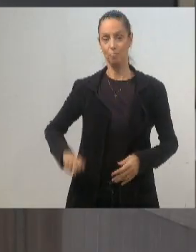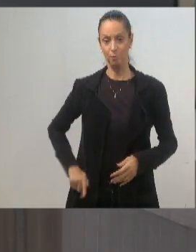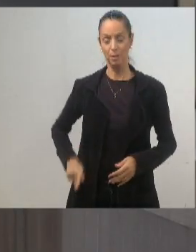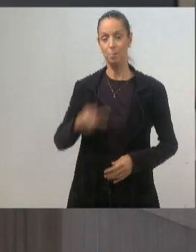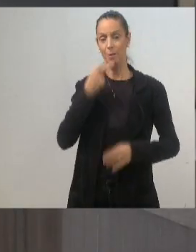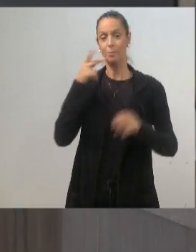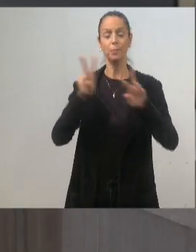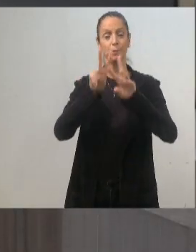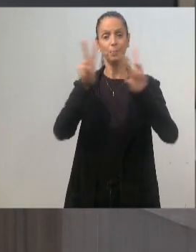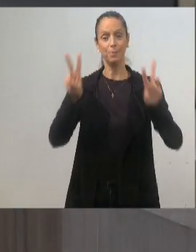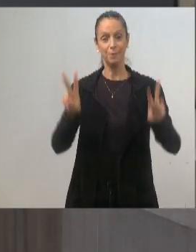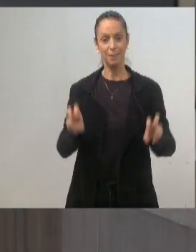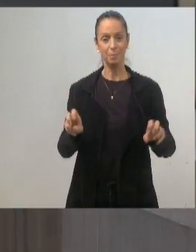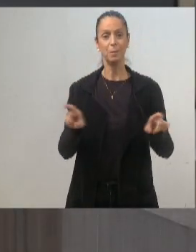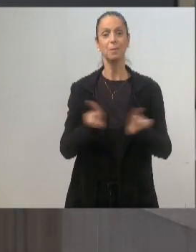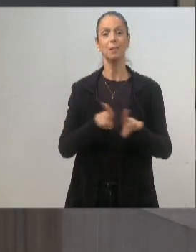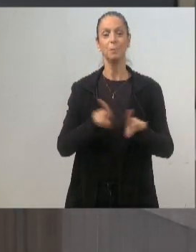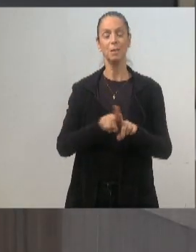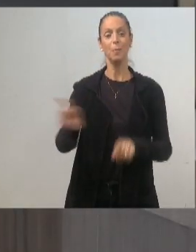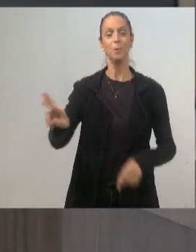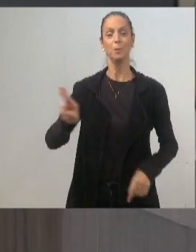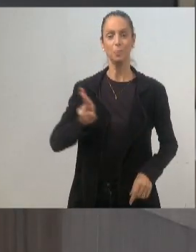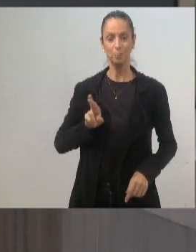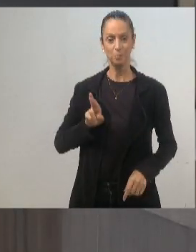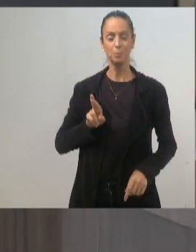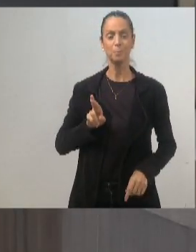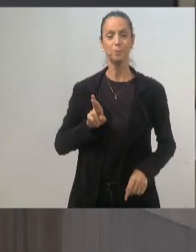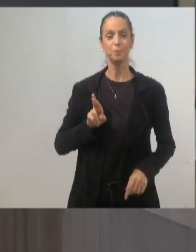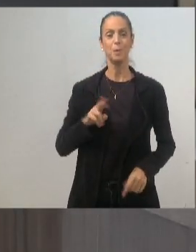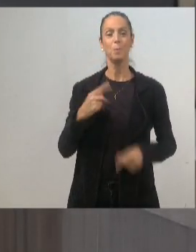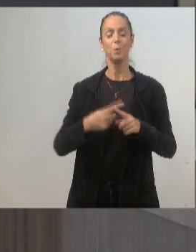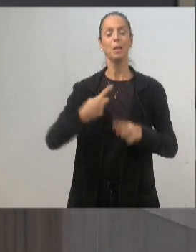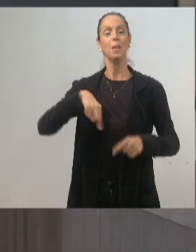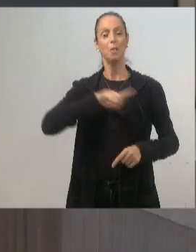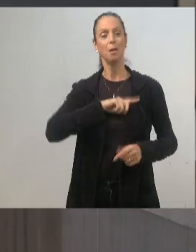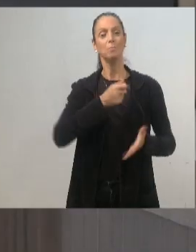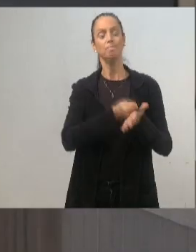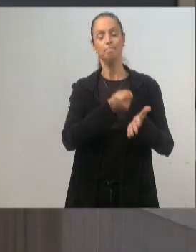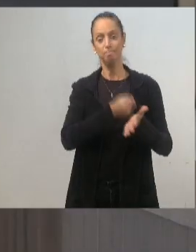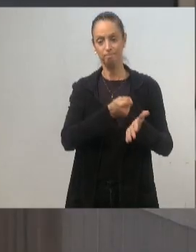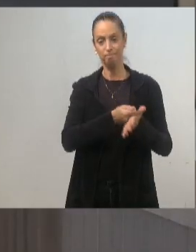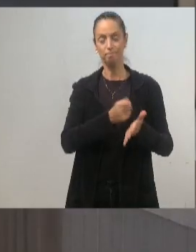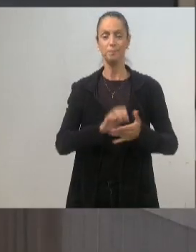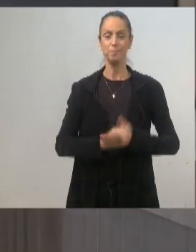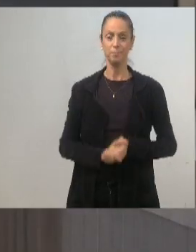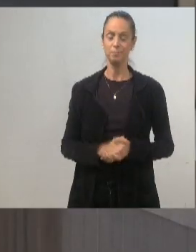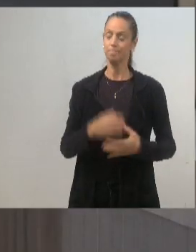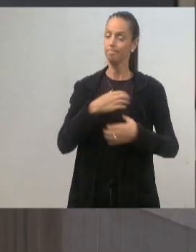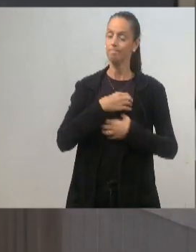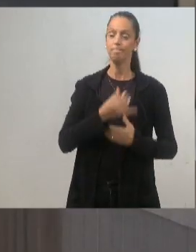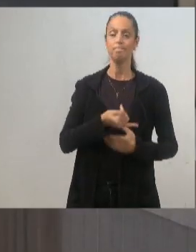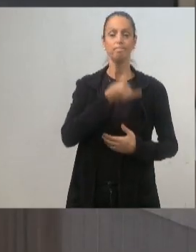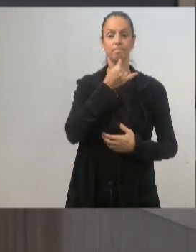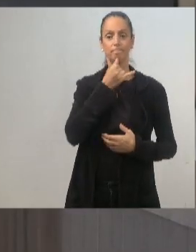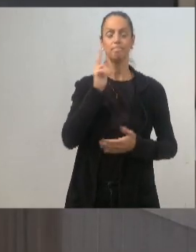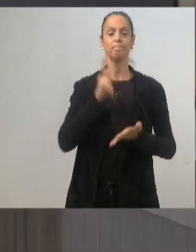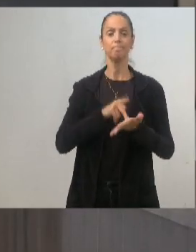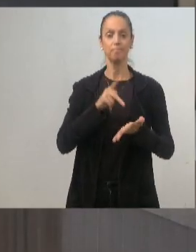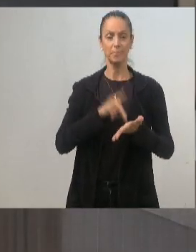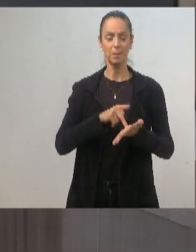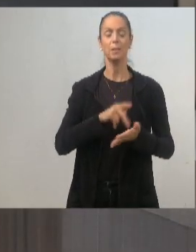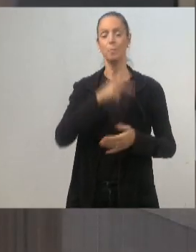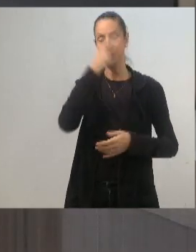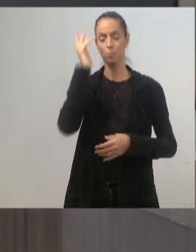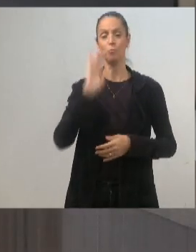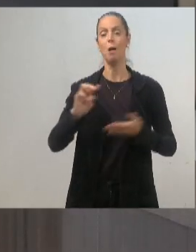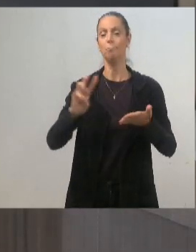essas situações, dar retorno aqui para as reivindicações que chegam aqui nessa Casa do Povo. É lamentável essa situação, a gente recebeu também,